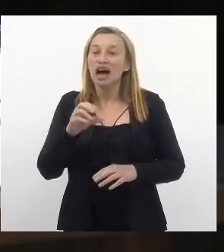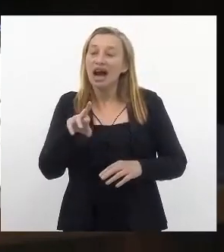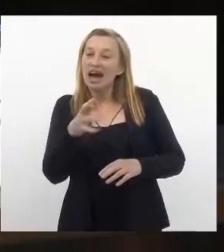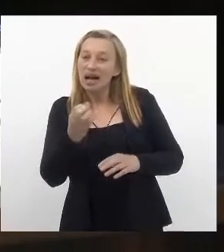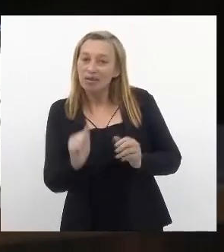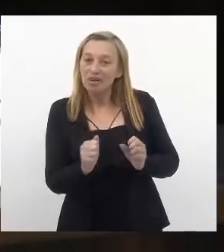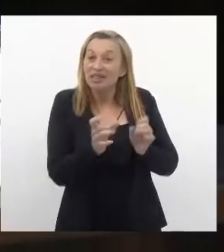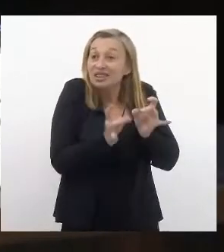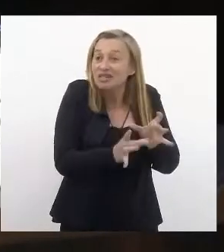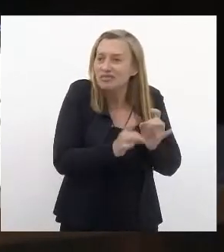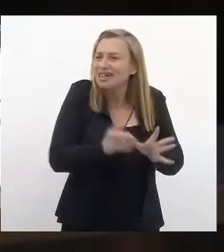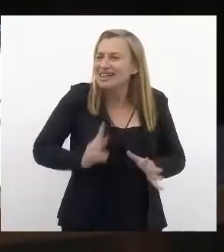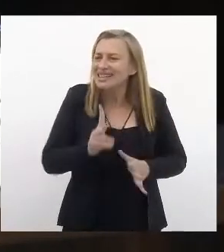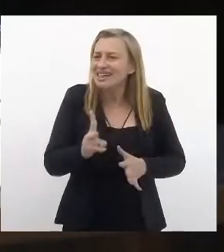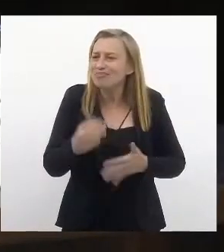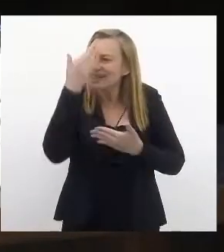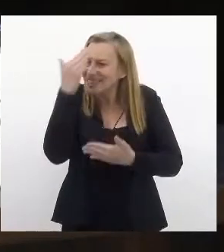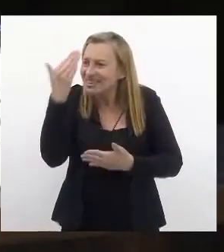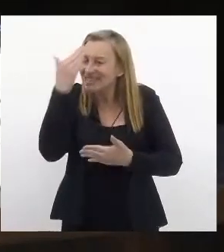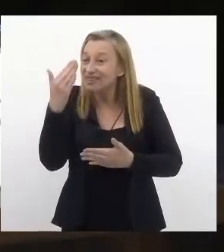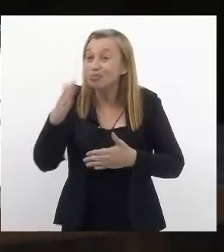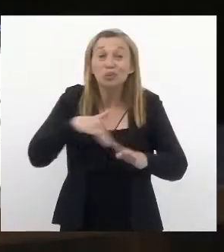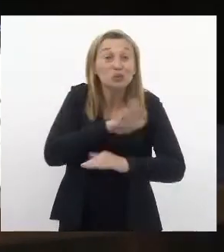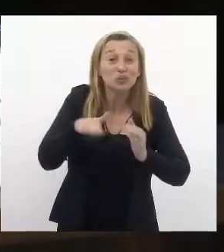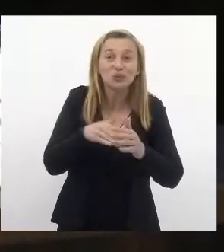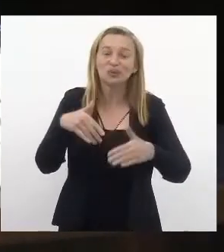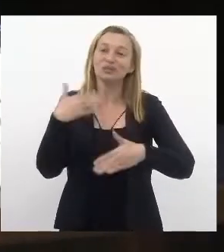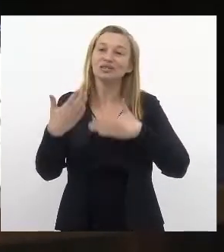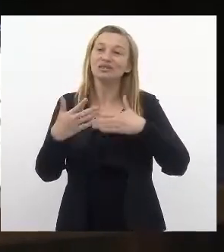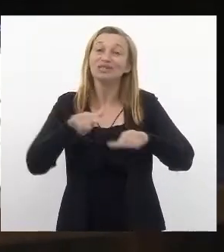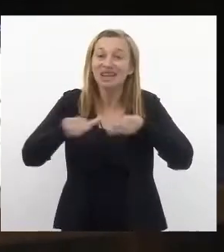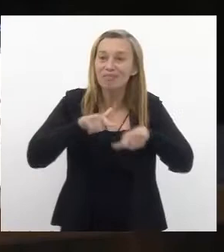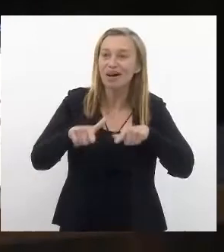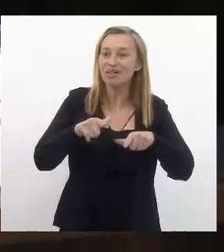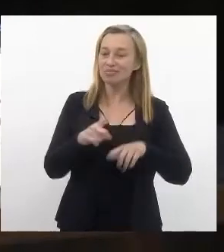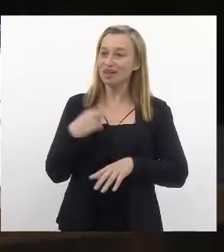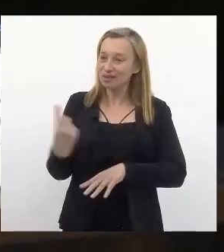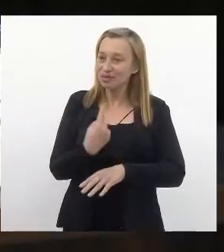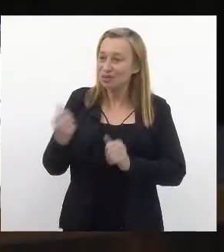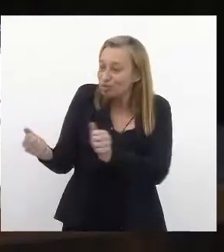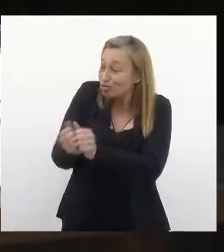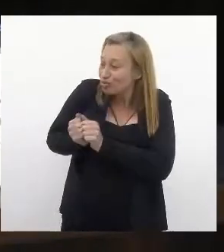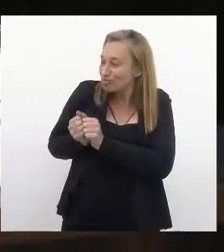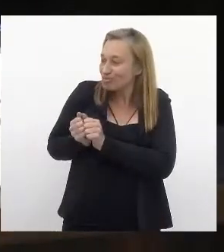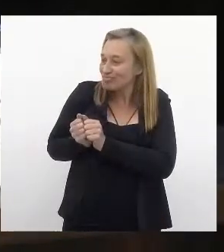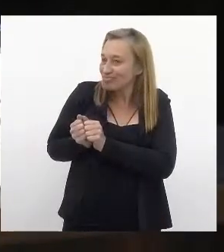está agradecida por todo o trabalho que o senhor foi feito para nós e sempre ficou ao nosso lado.